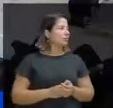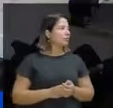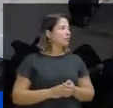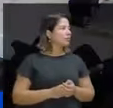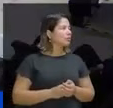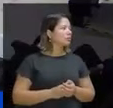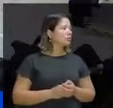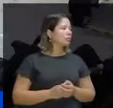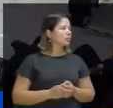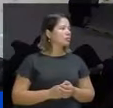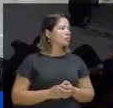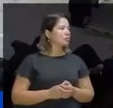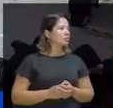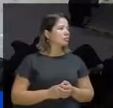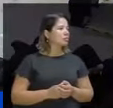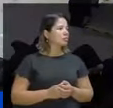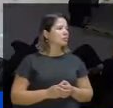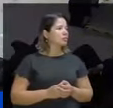Imagem ampla do plenário.